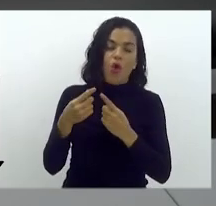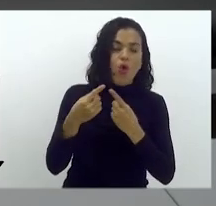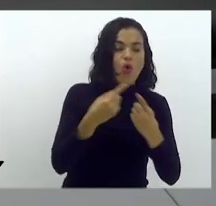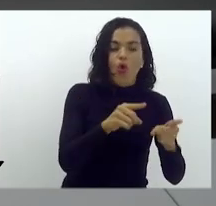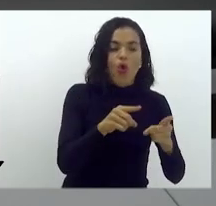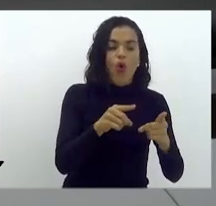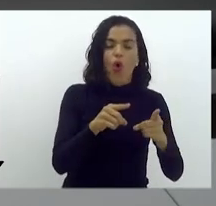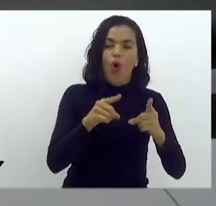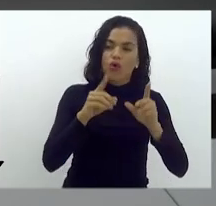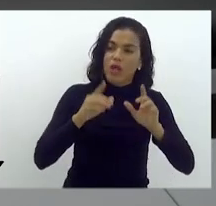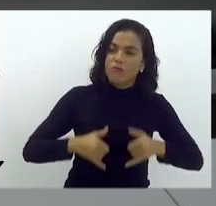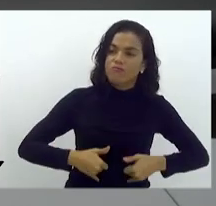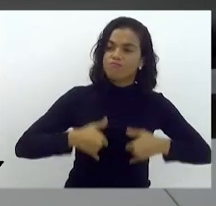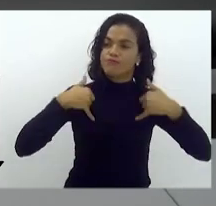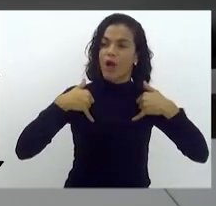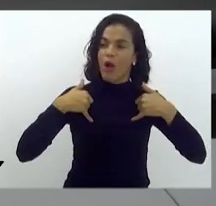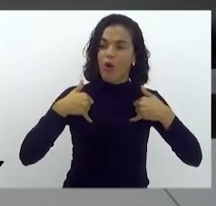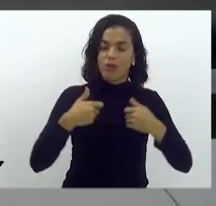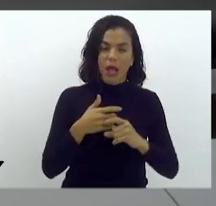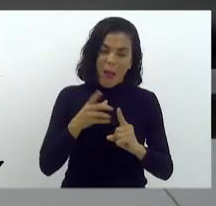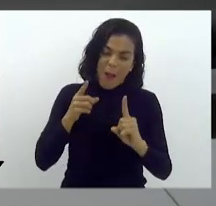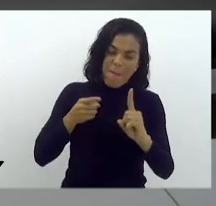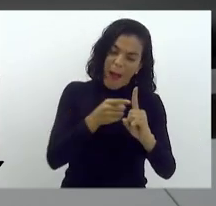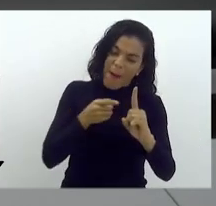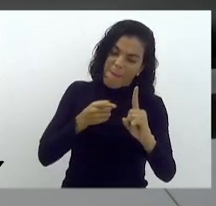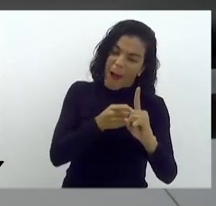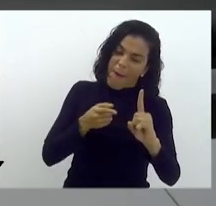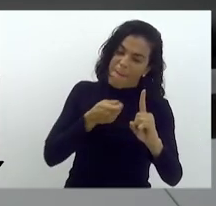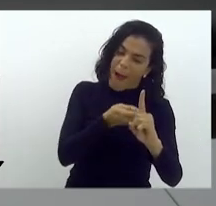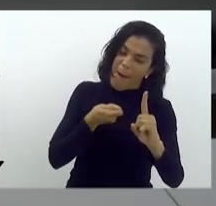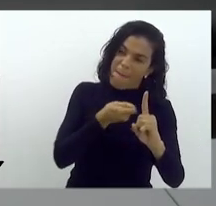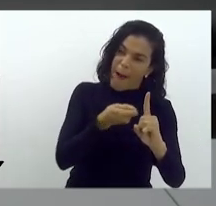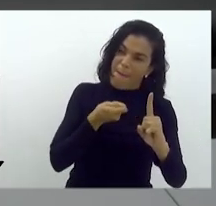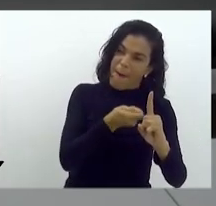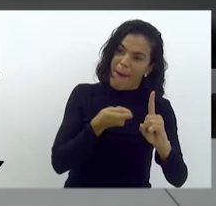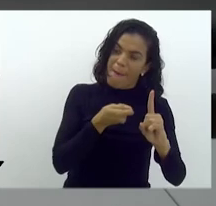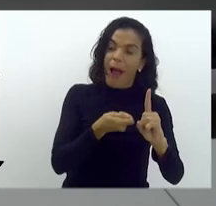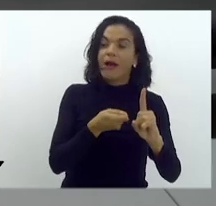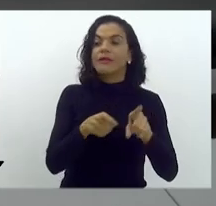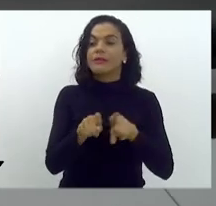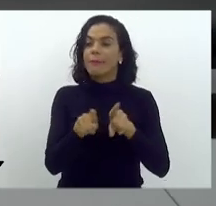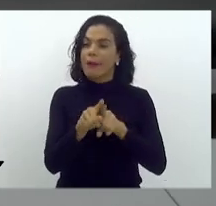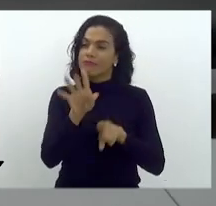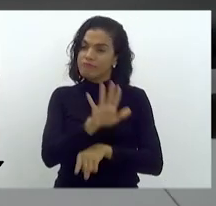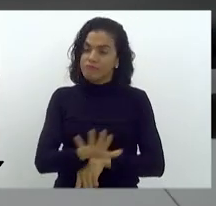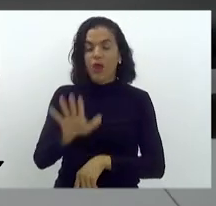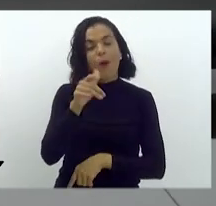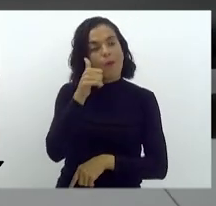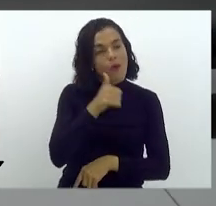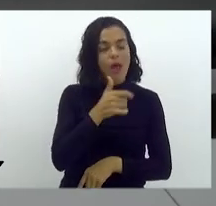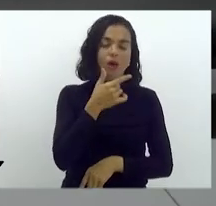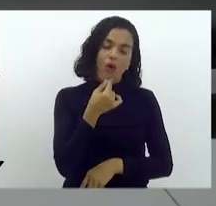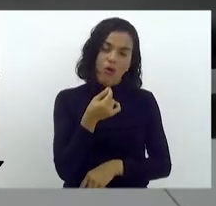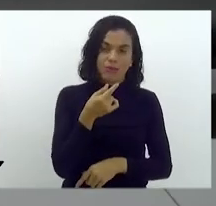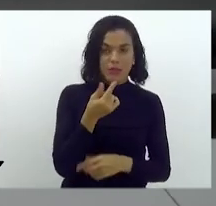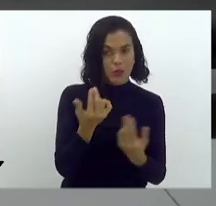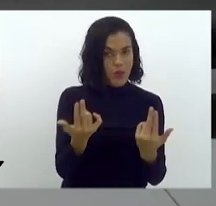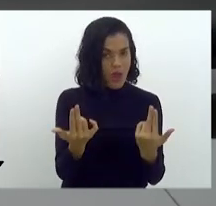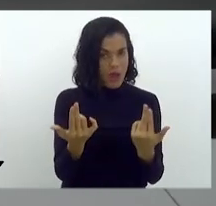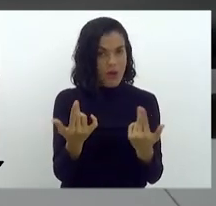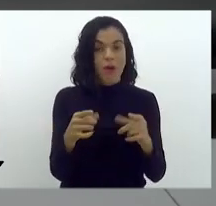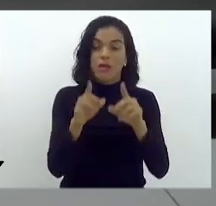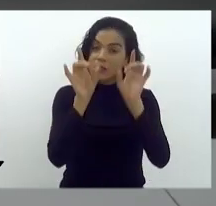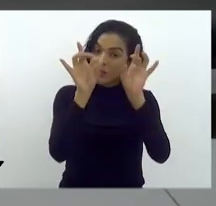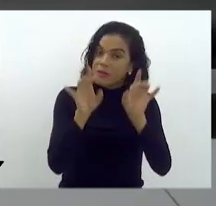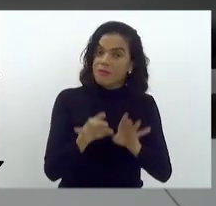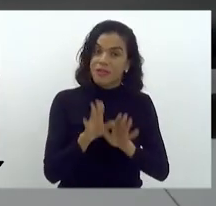honra ameaça e estoque de forma leve de forma genérica tanto para homens quanto para as mulheres e em especial